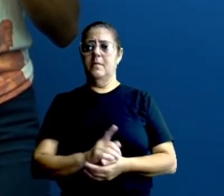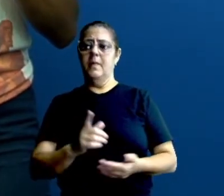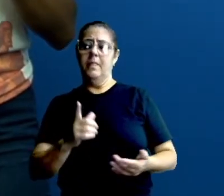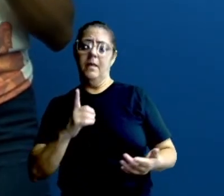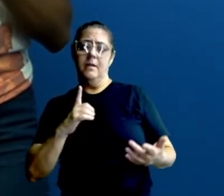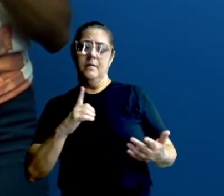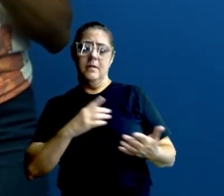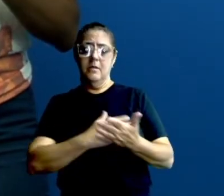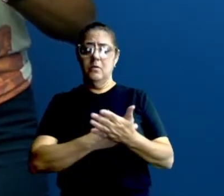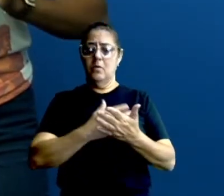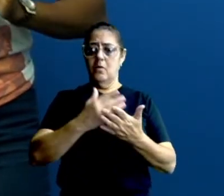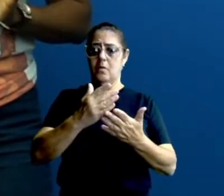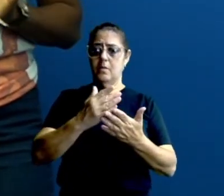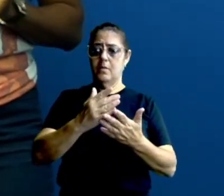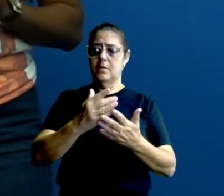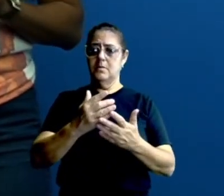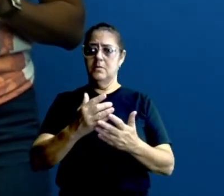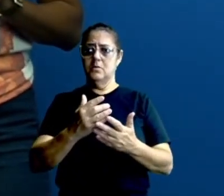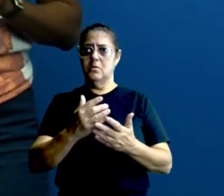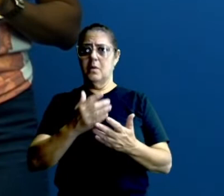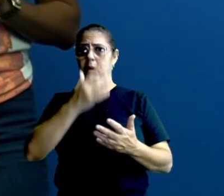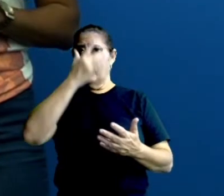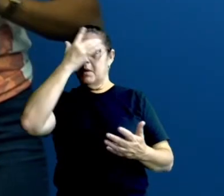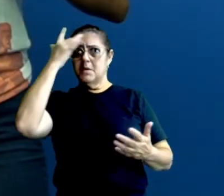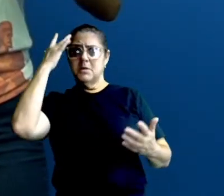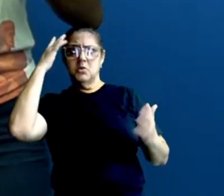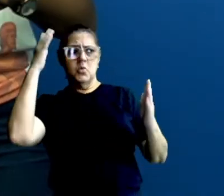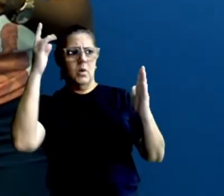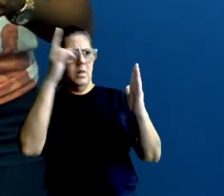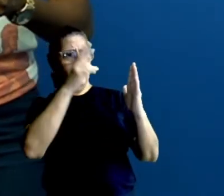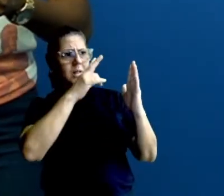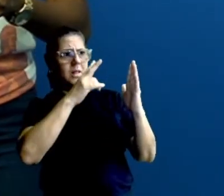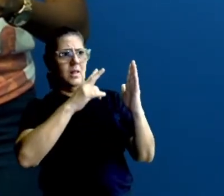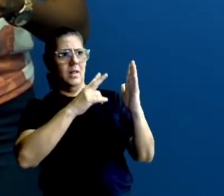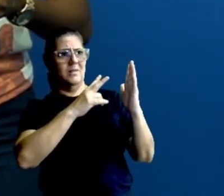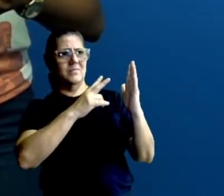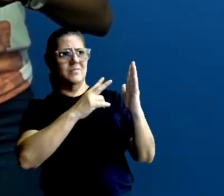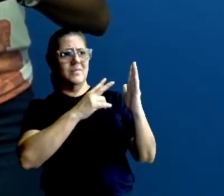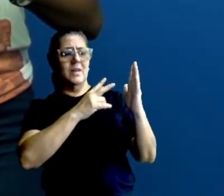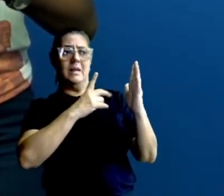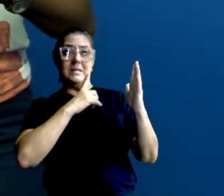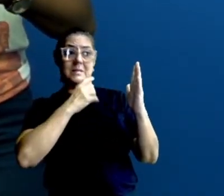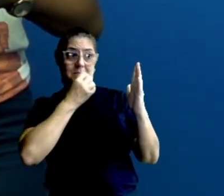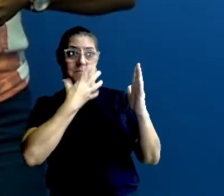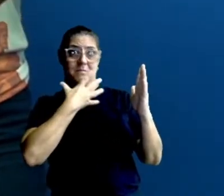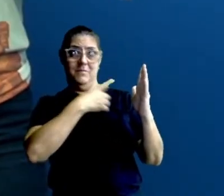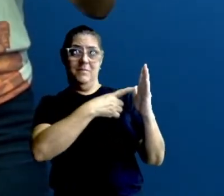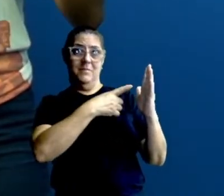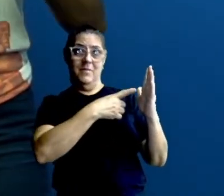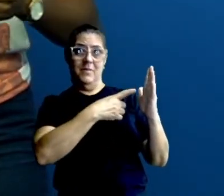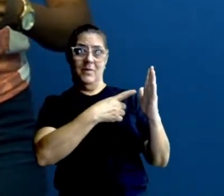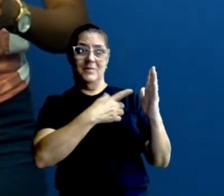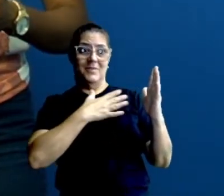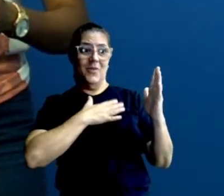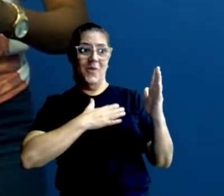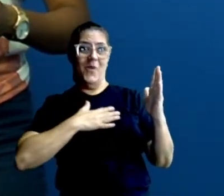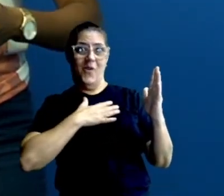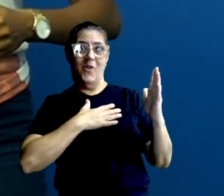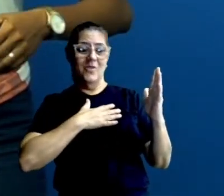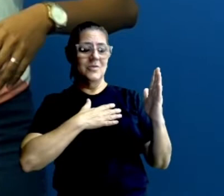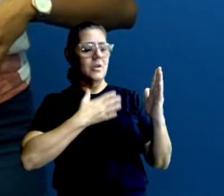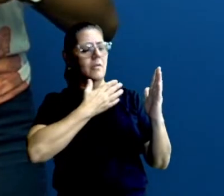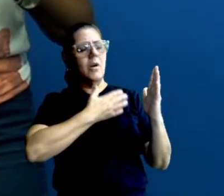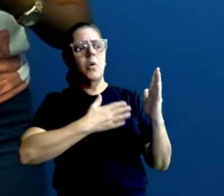na situação Inicial sendo e o teu leitor aí a continuar a leitura se ele chega no conflito e ele gosta